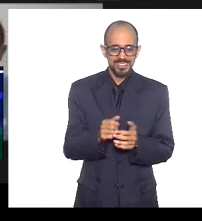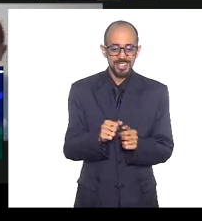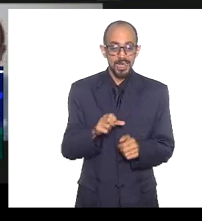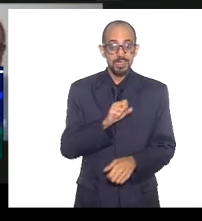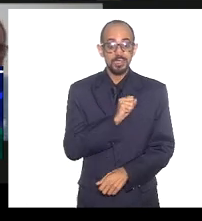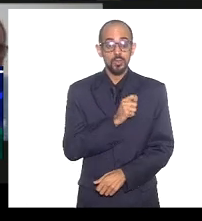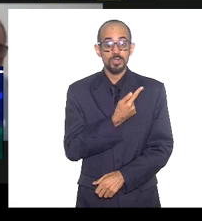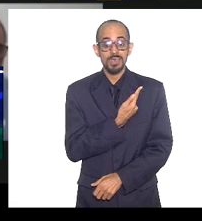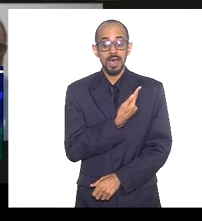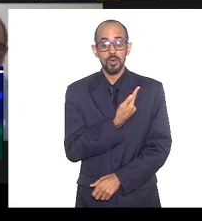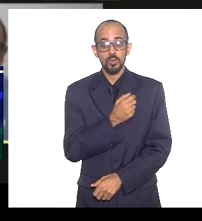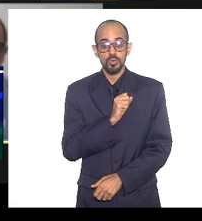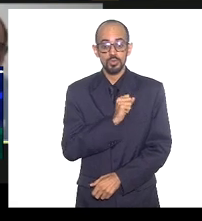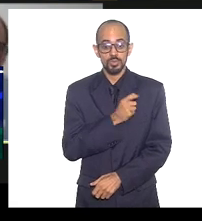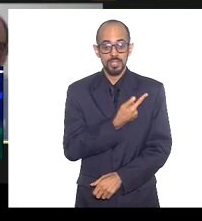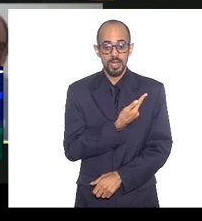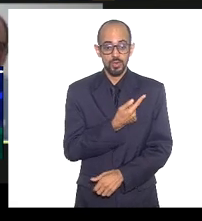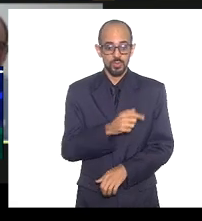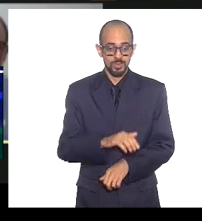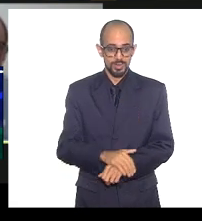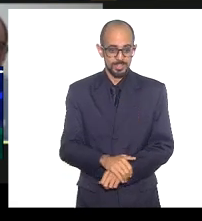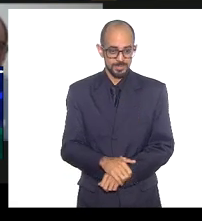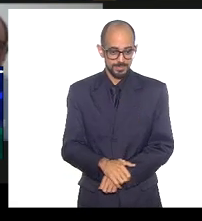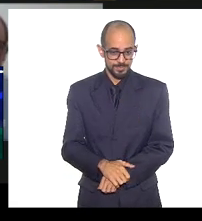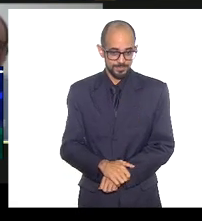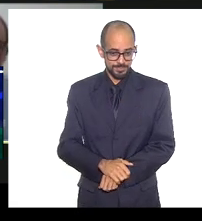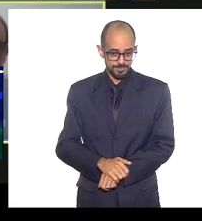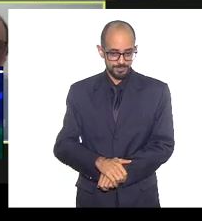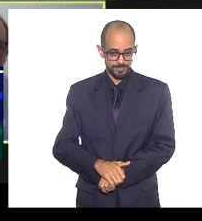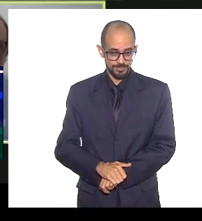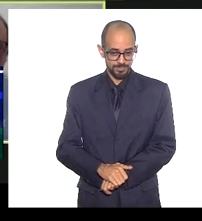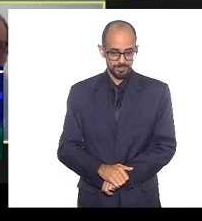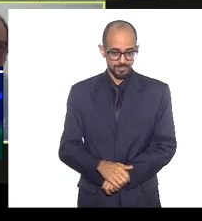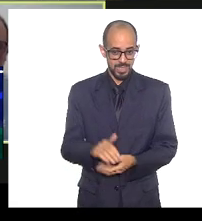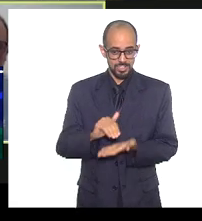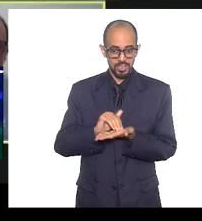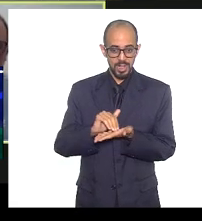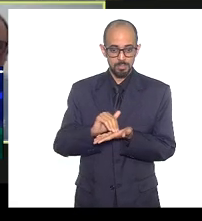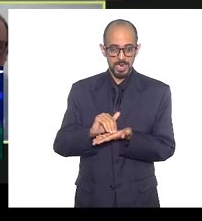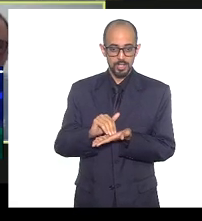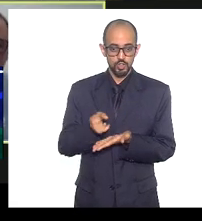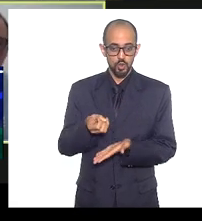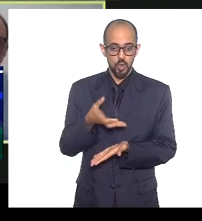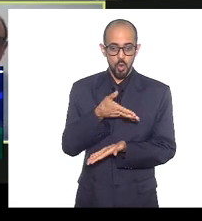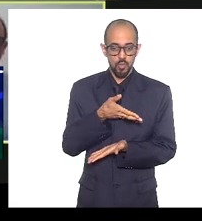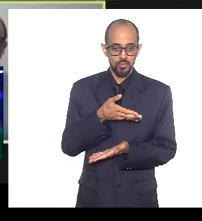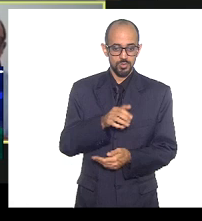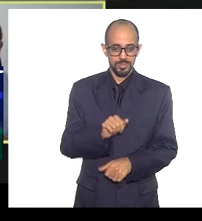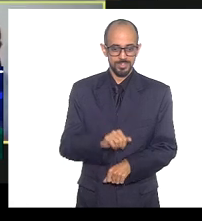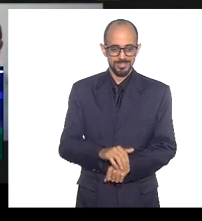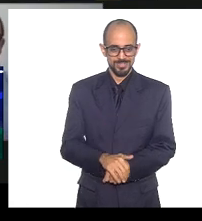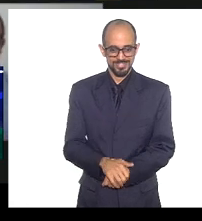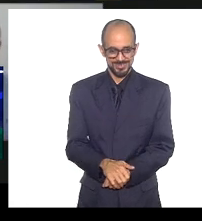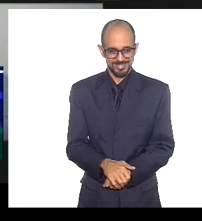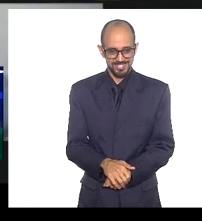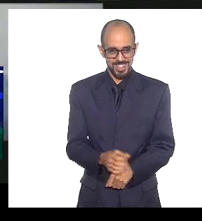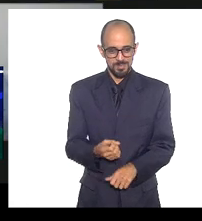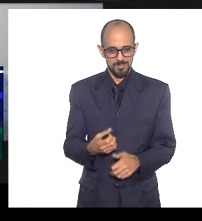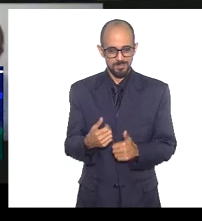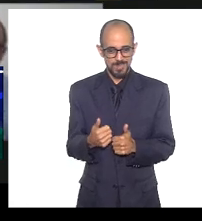Valeu, obrigada. Boa tarde, presidente. Eu tenho gabinete novo. Gabinete novo. Faz bem.